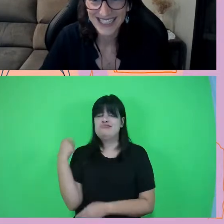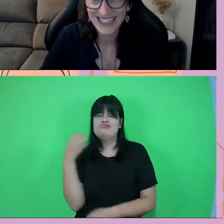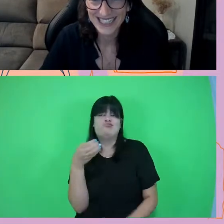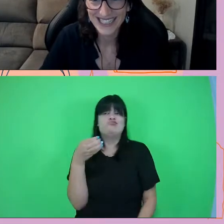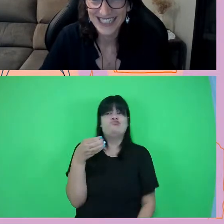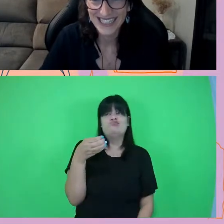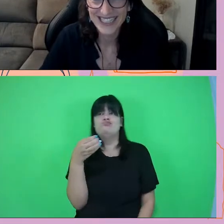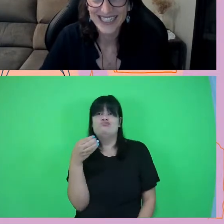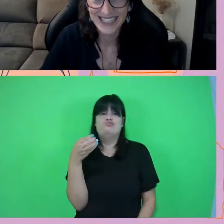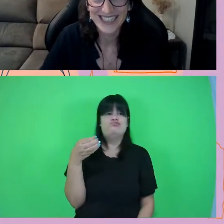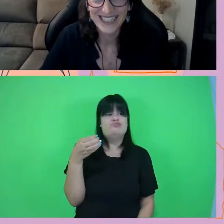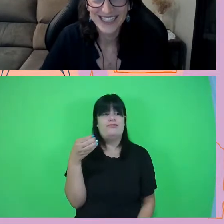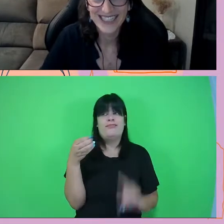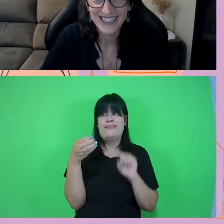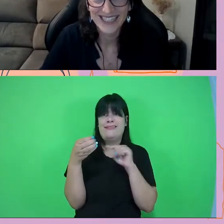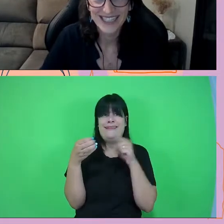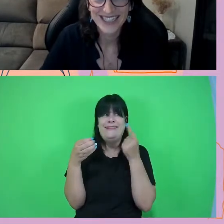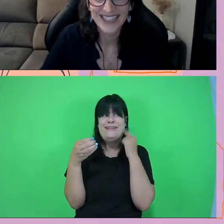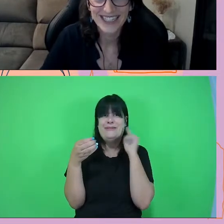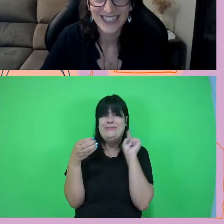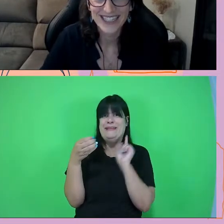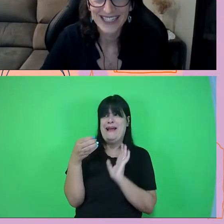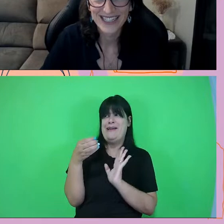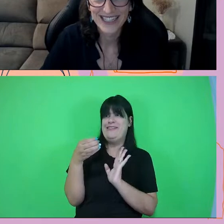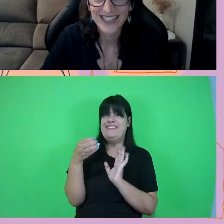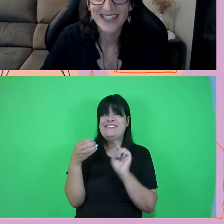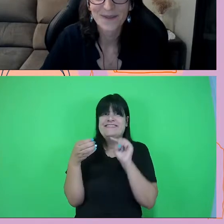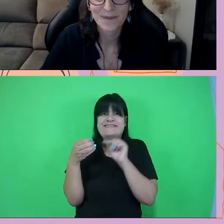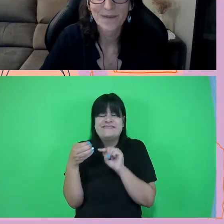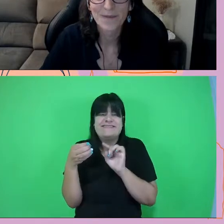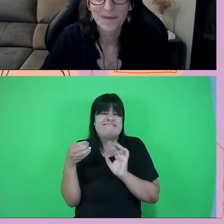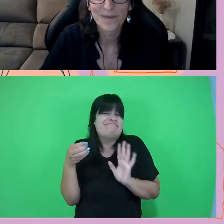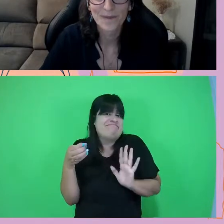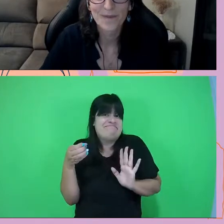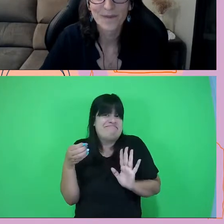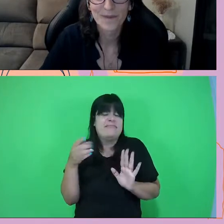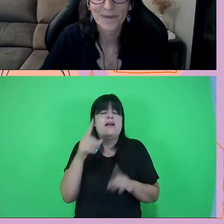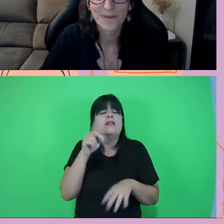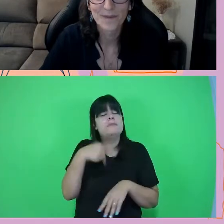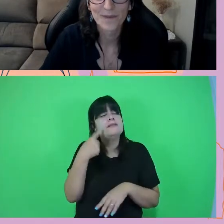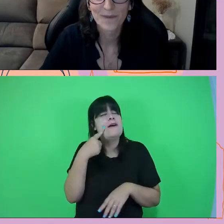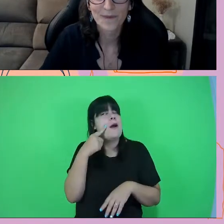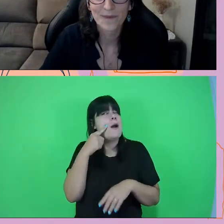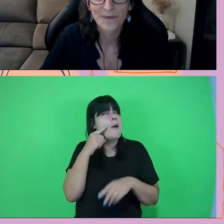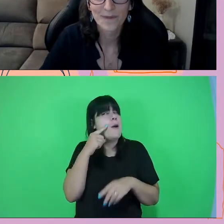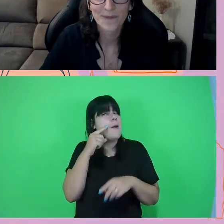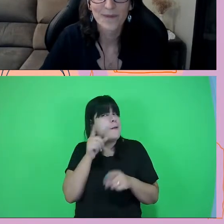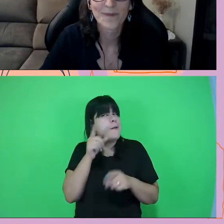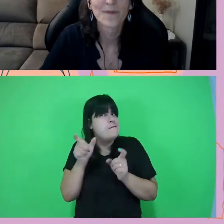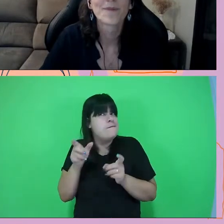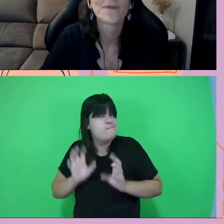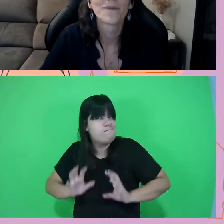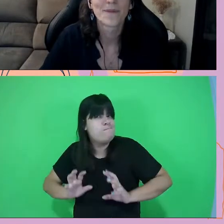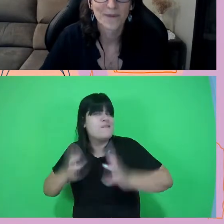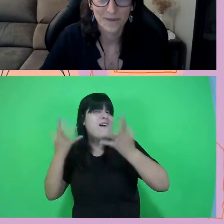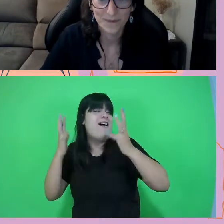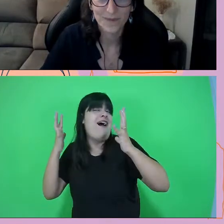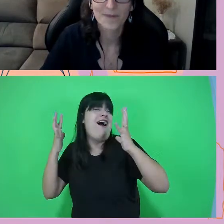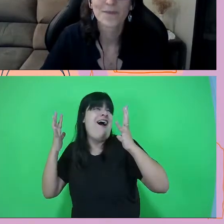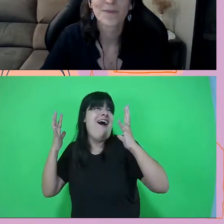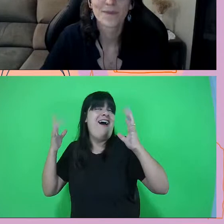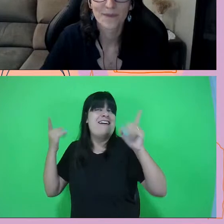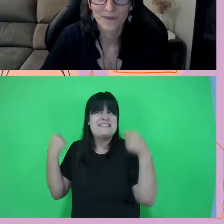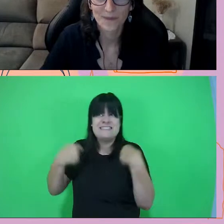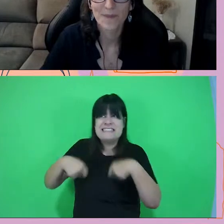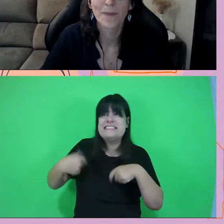lá, e poucas as pessoas sabem. A gente tem que pegar esses momentos e tem que comemorar, tem que levantar ali,